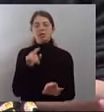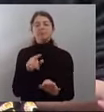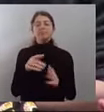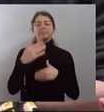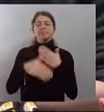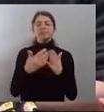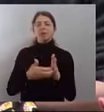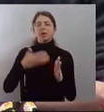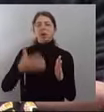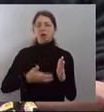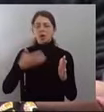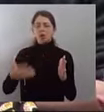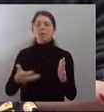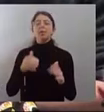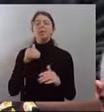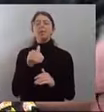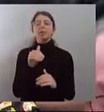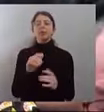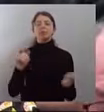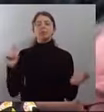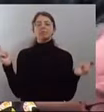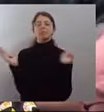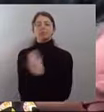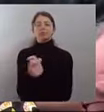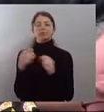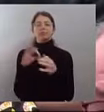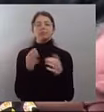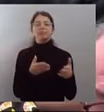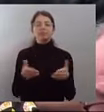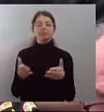virá a produzir uma redefinição da linha estratégica